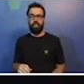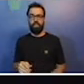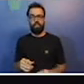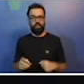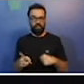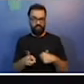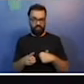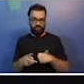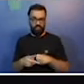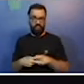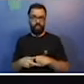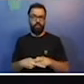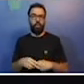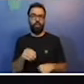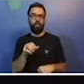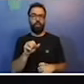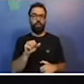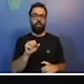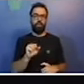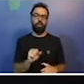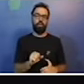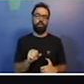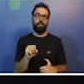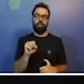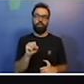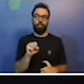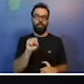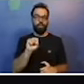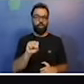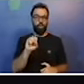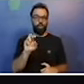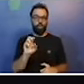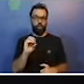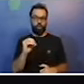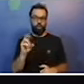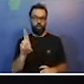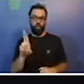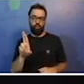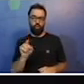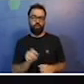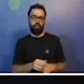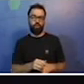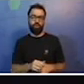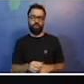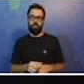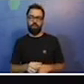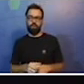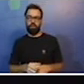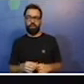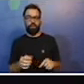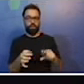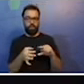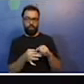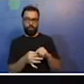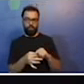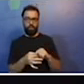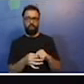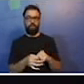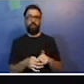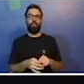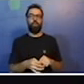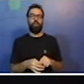Então, sou eu. Verbo ser concorda com o pronome. Na frase com dois pronomes pessoais, porque